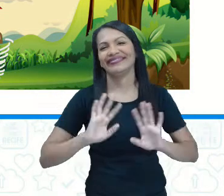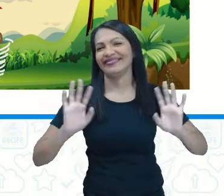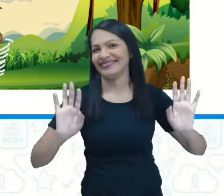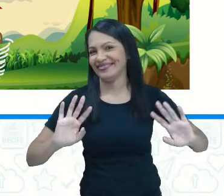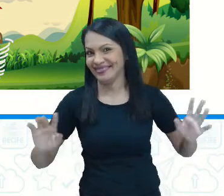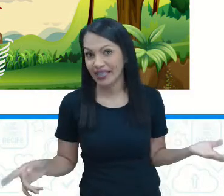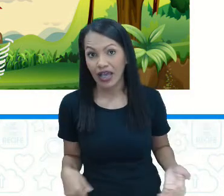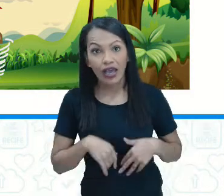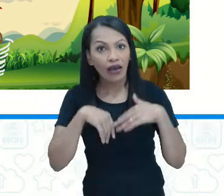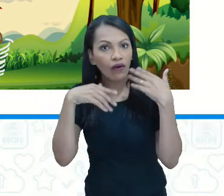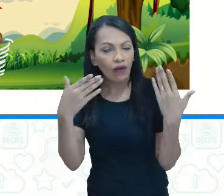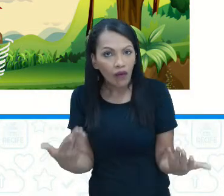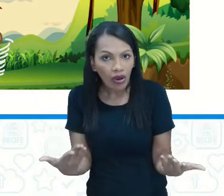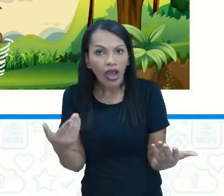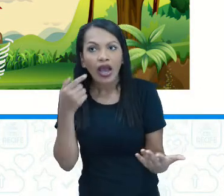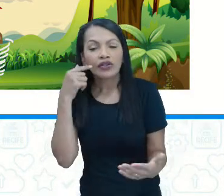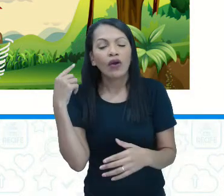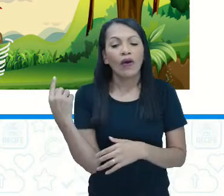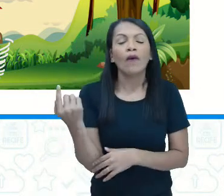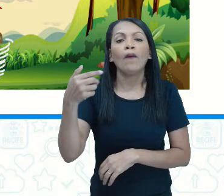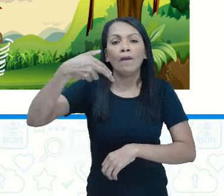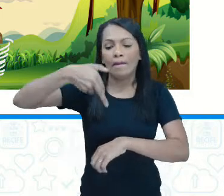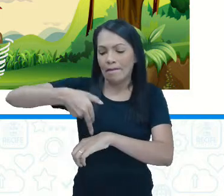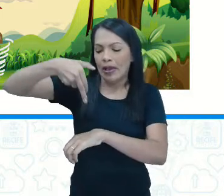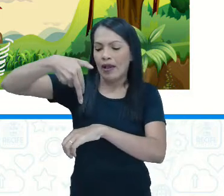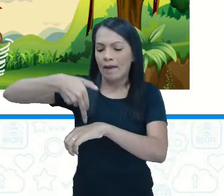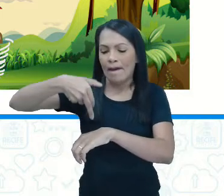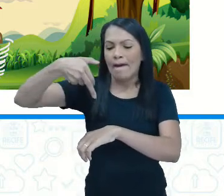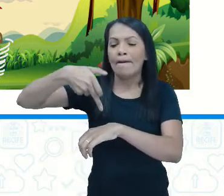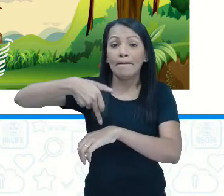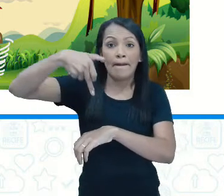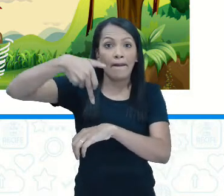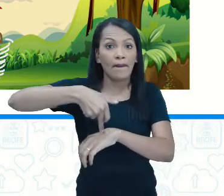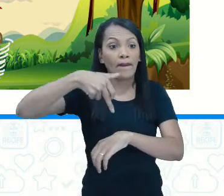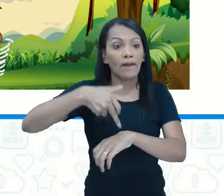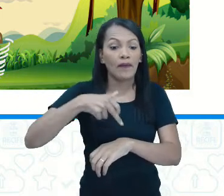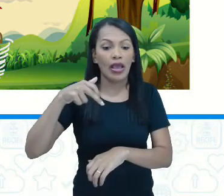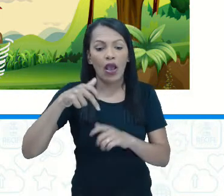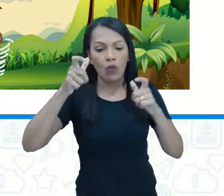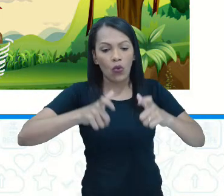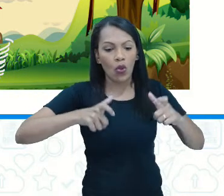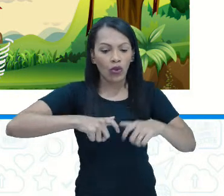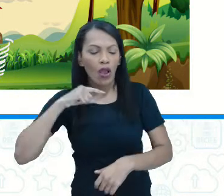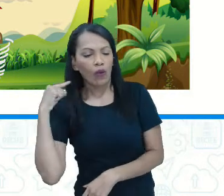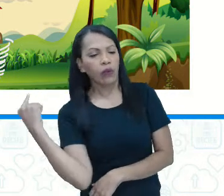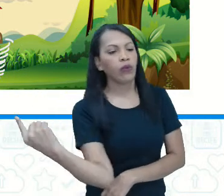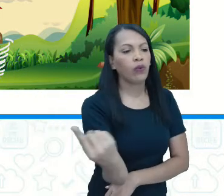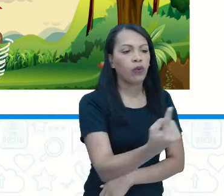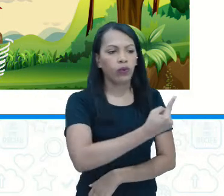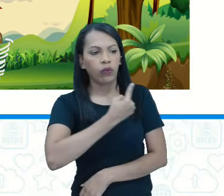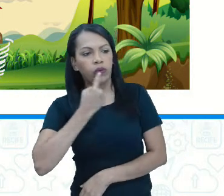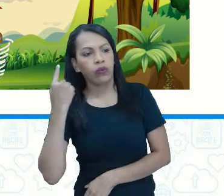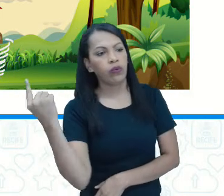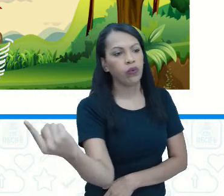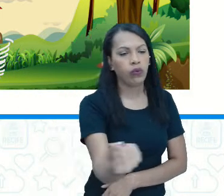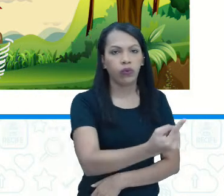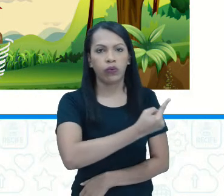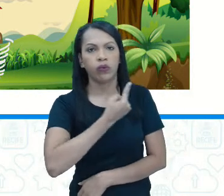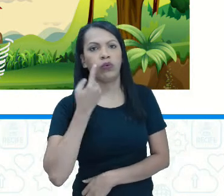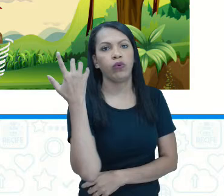Quando ele cria, não é, um redemoinho quando passa rápido por um lugar, levantando folhas